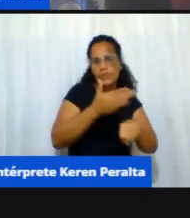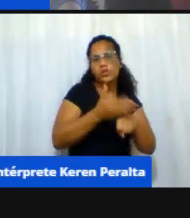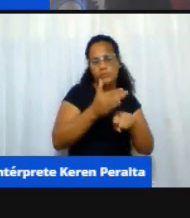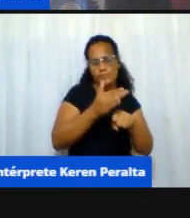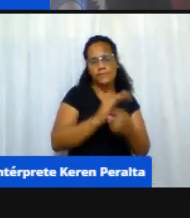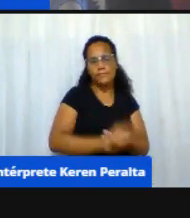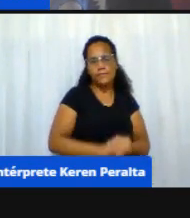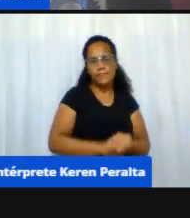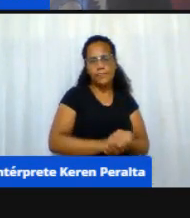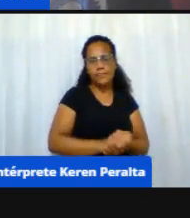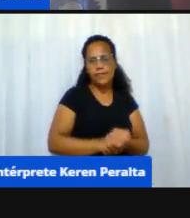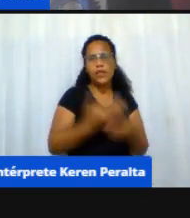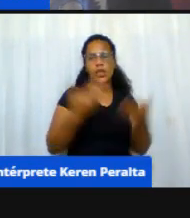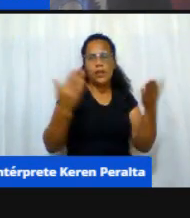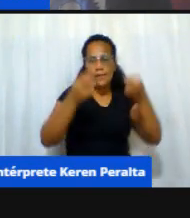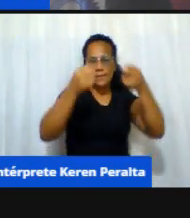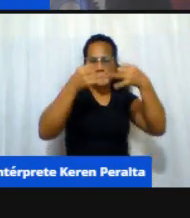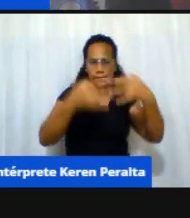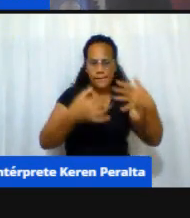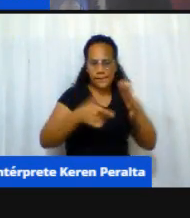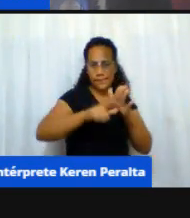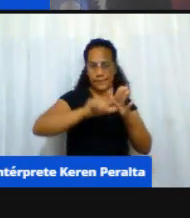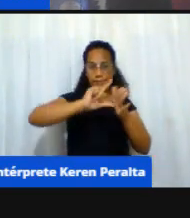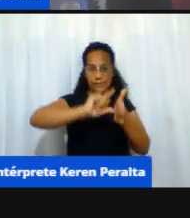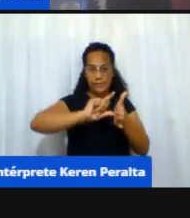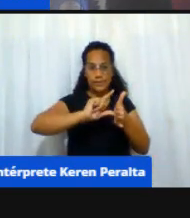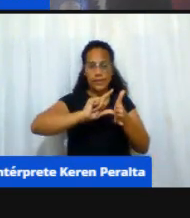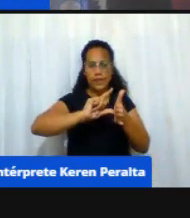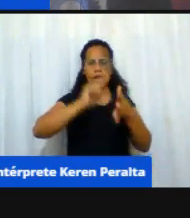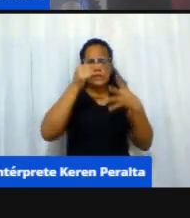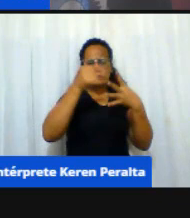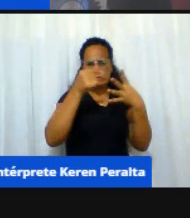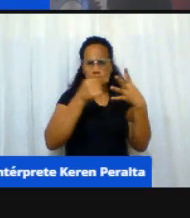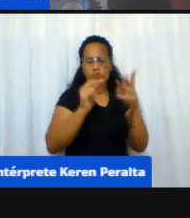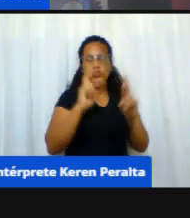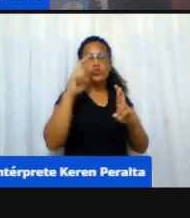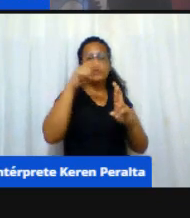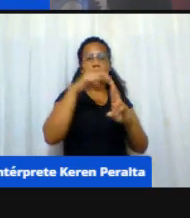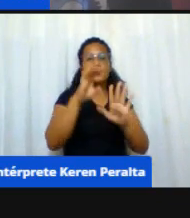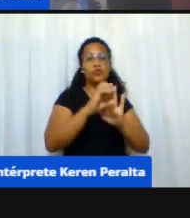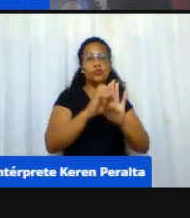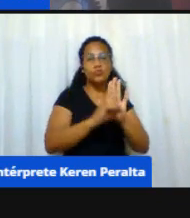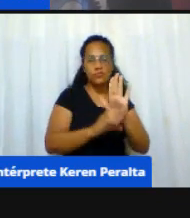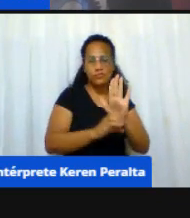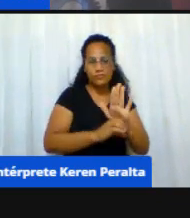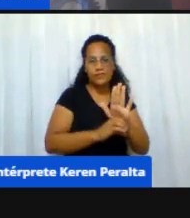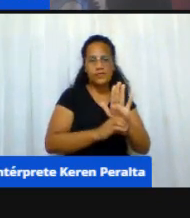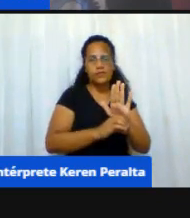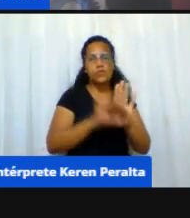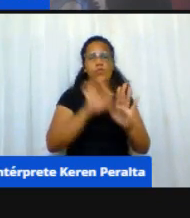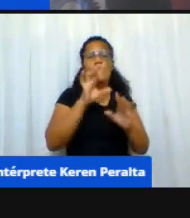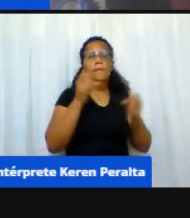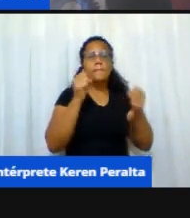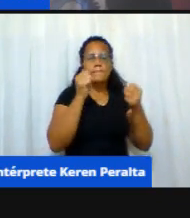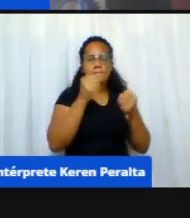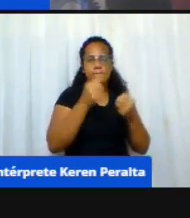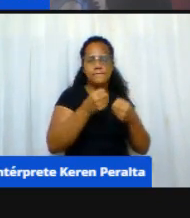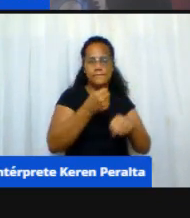as sessões do referencial curricular, só abrangem a prática de linguagem, análise linguística semiótica.